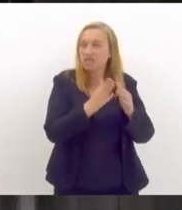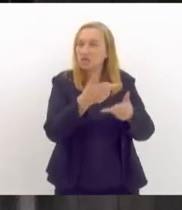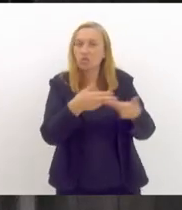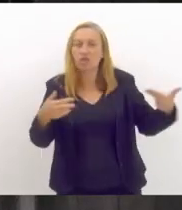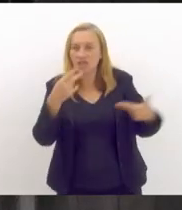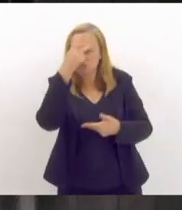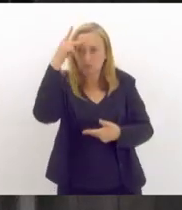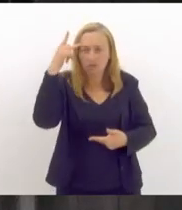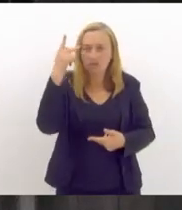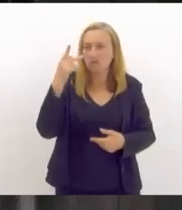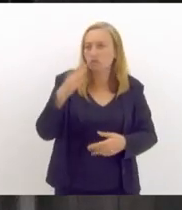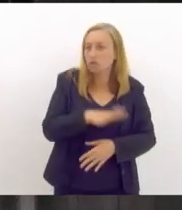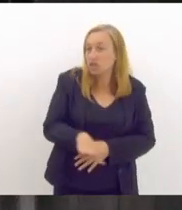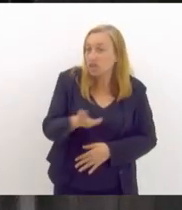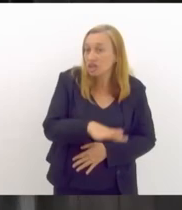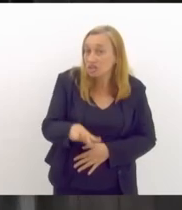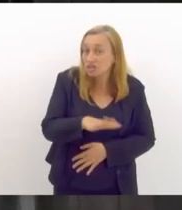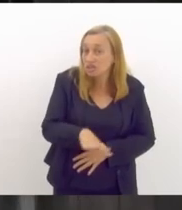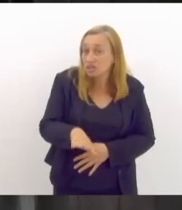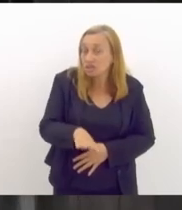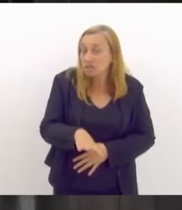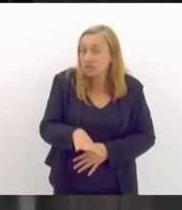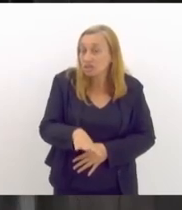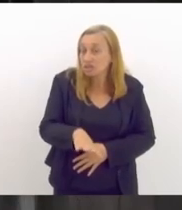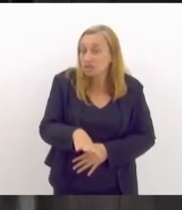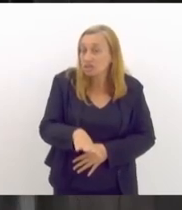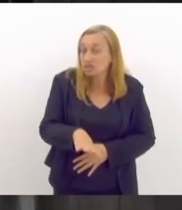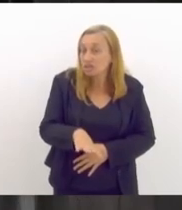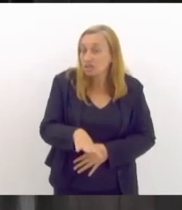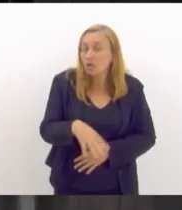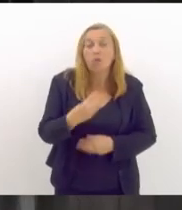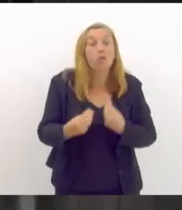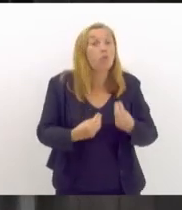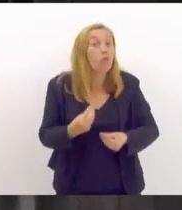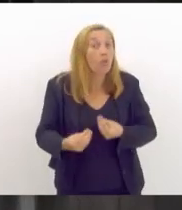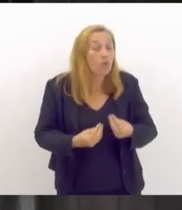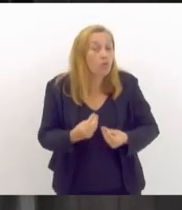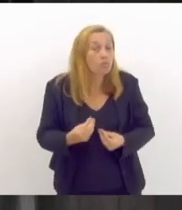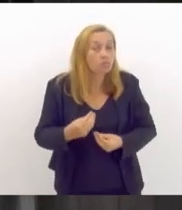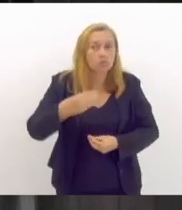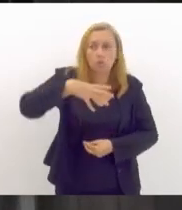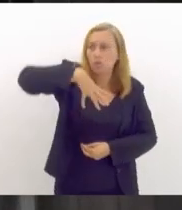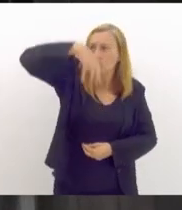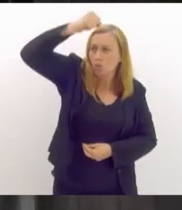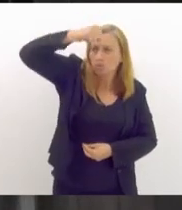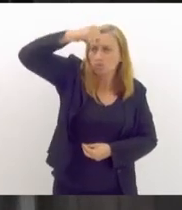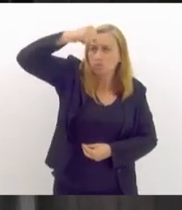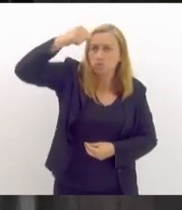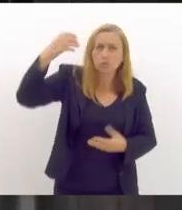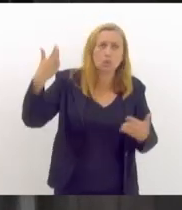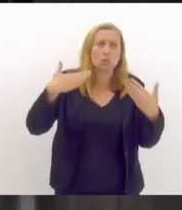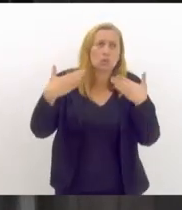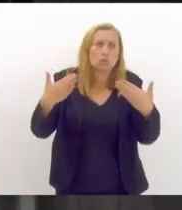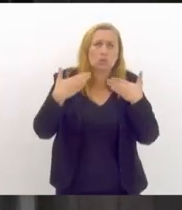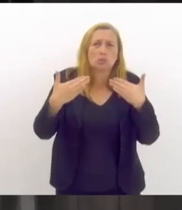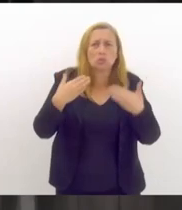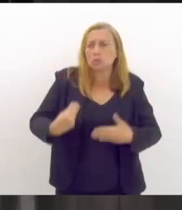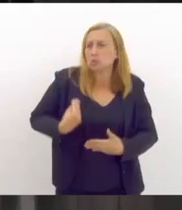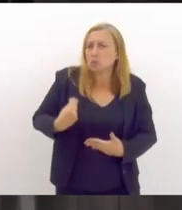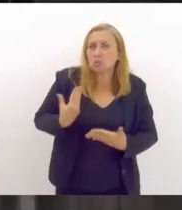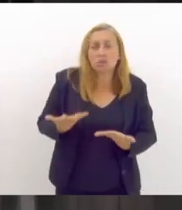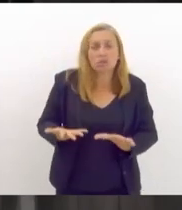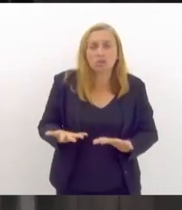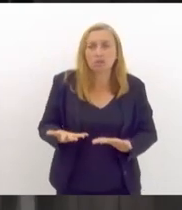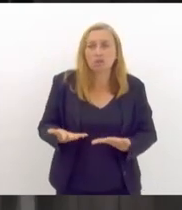com crianças como é que fica sem energia com calor que nós estamos passando